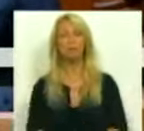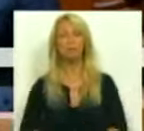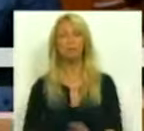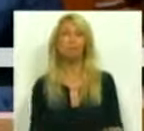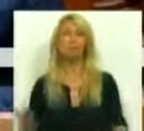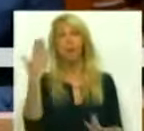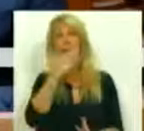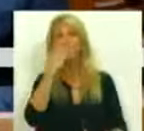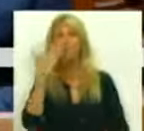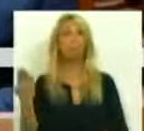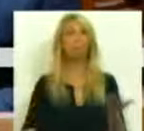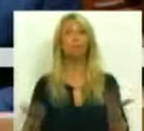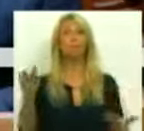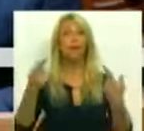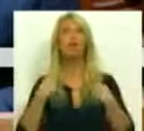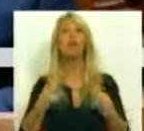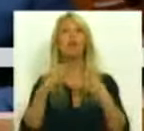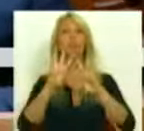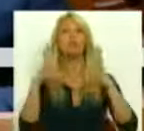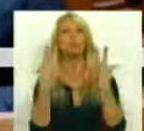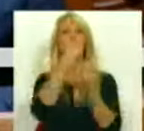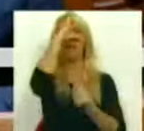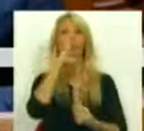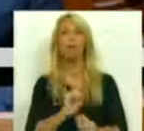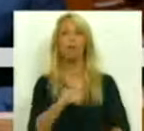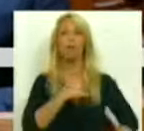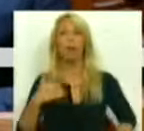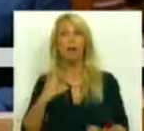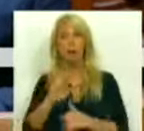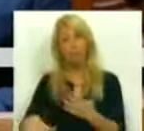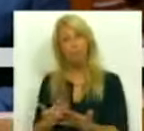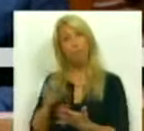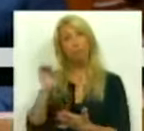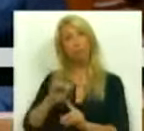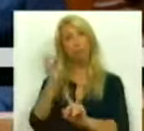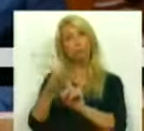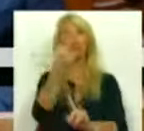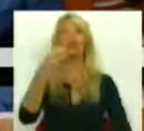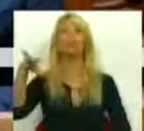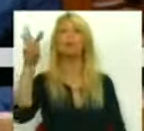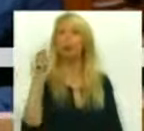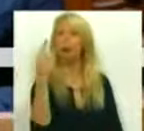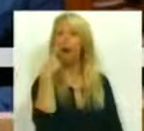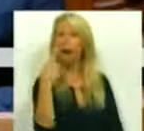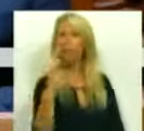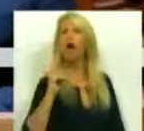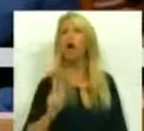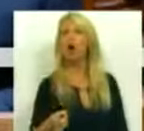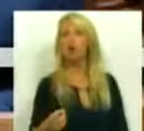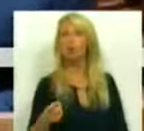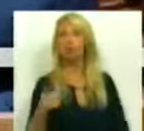E se compararmos a despesa total consolidada do Ministério da Saúde proposta para 2013, reparamos que esta ascende